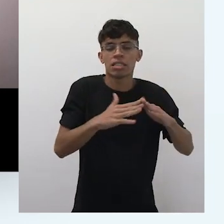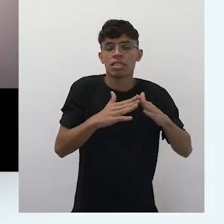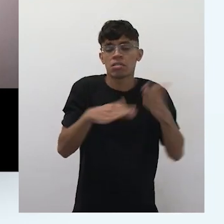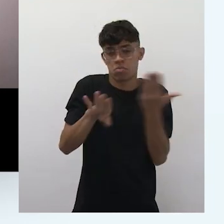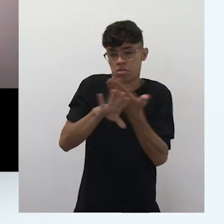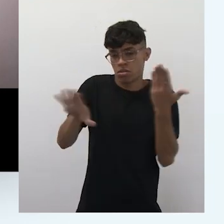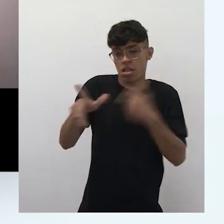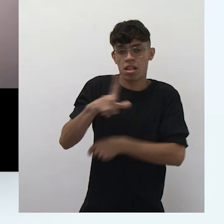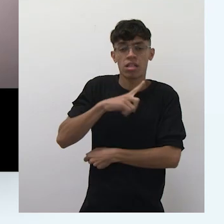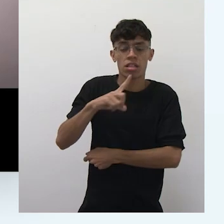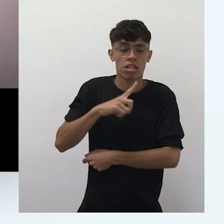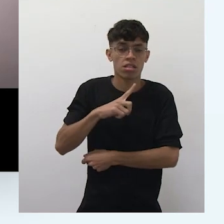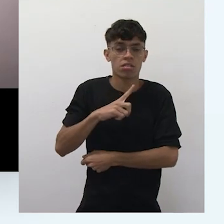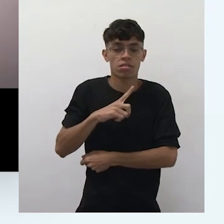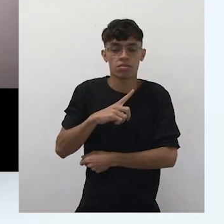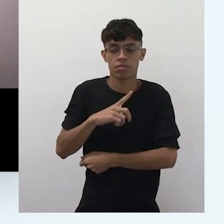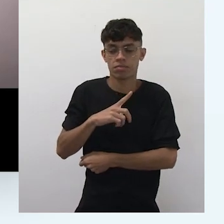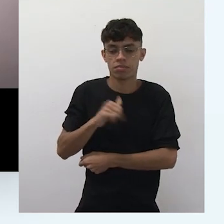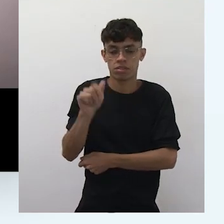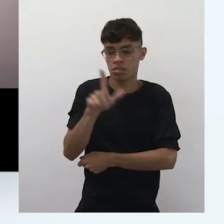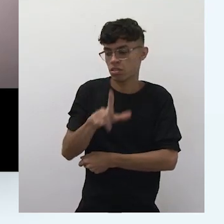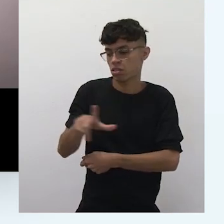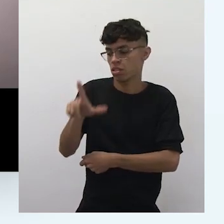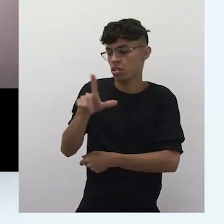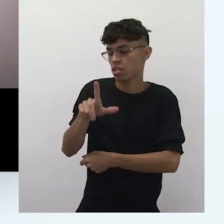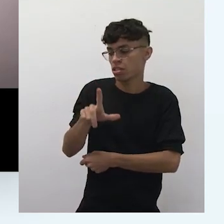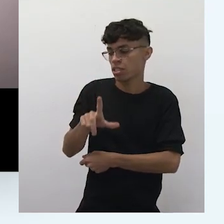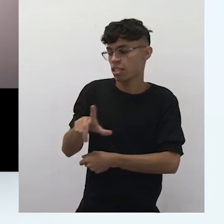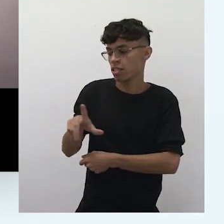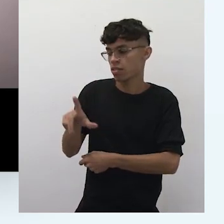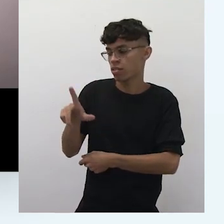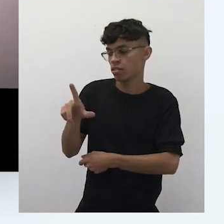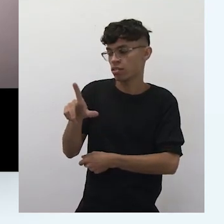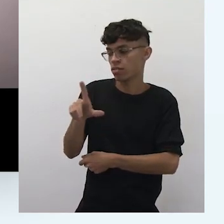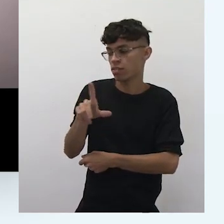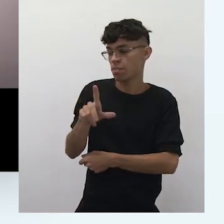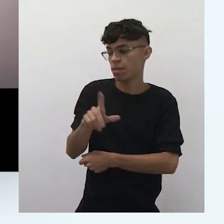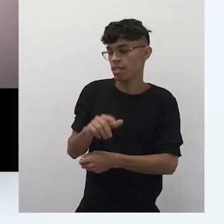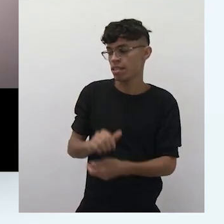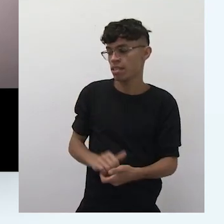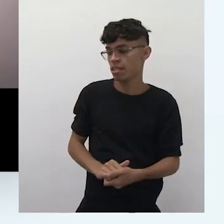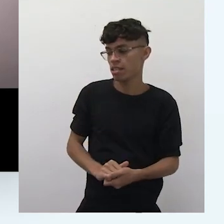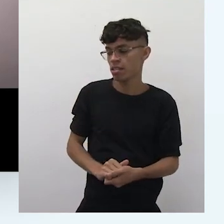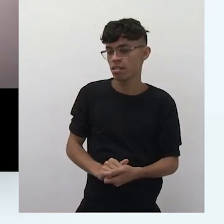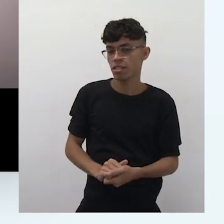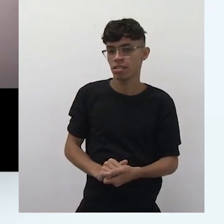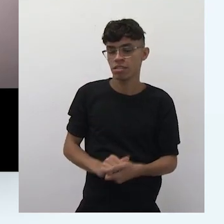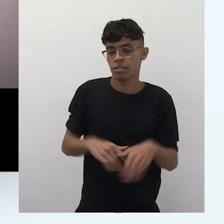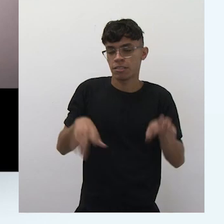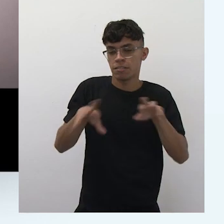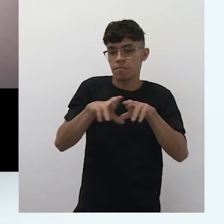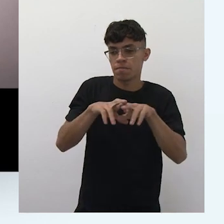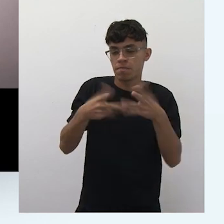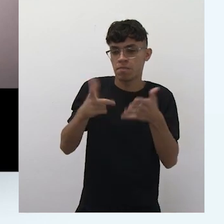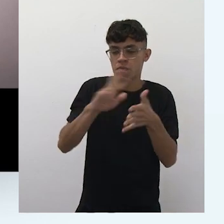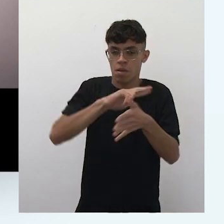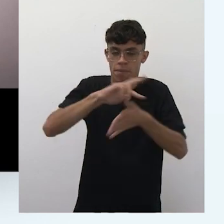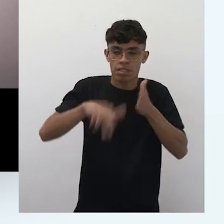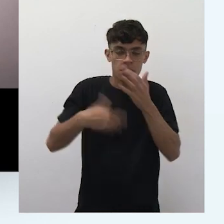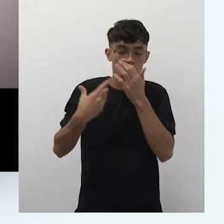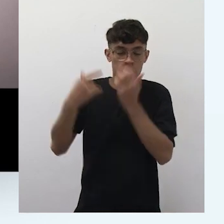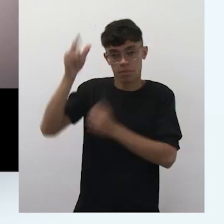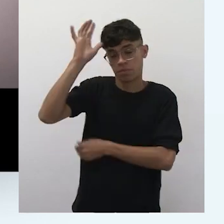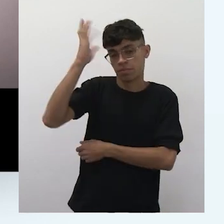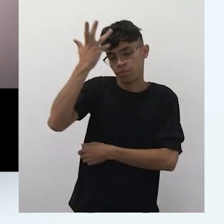remoto. É claro que em diferentes etapas da vida, a problematização terá diferentes resultados. O